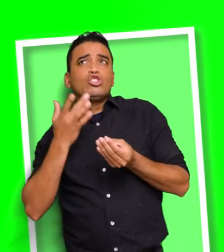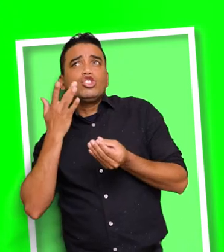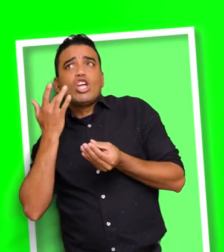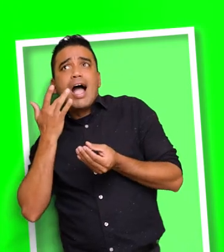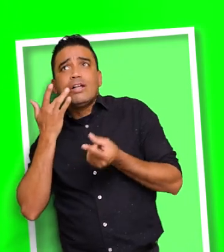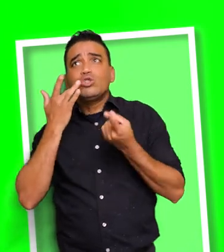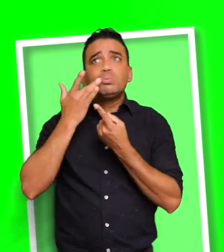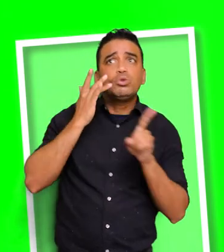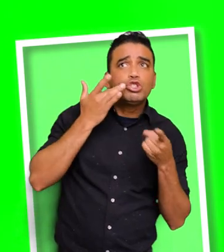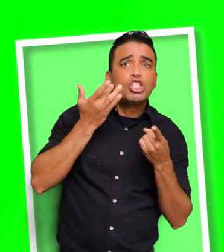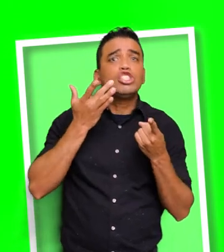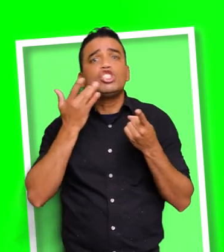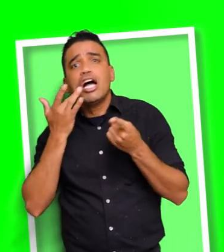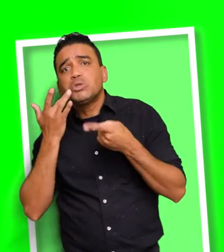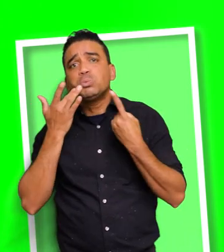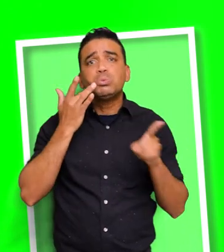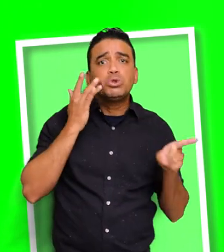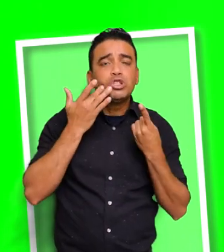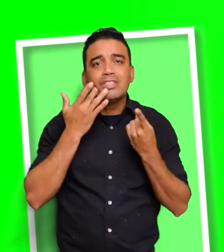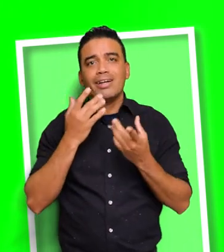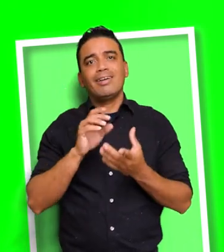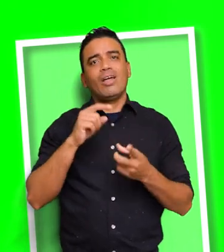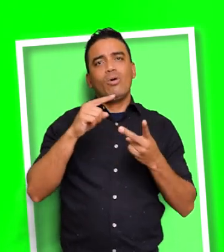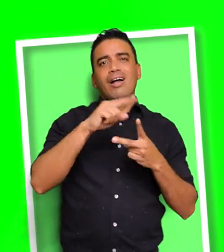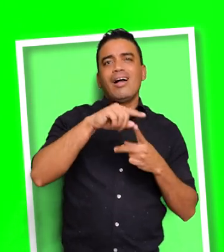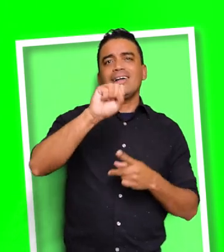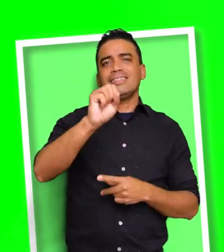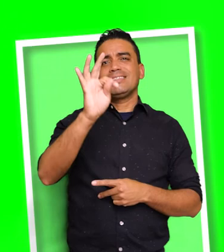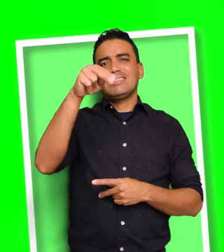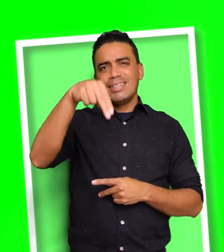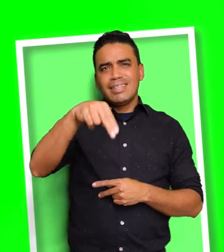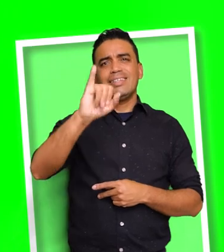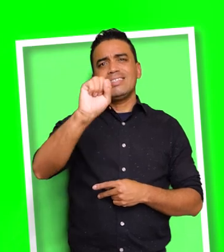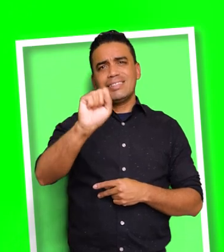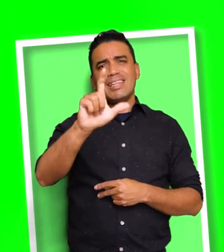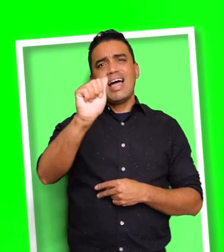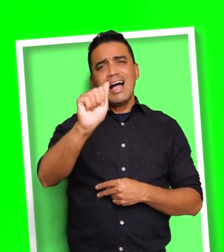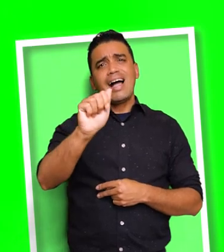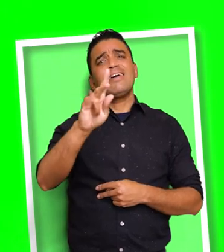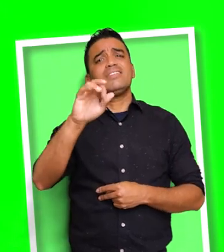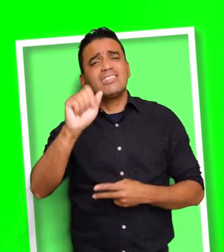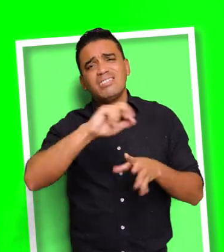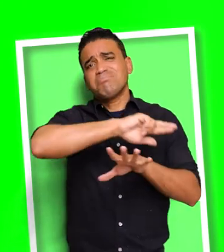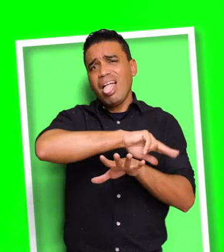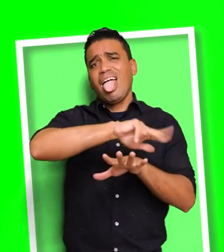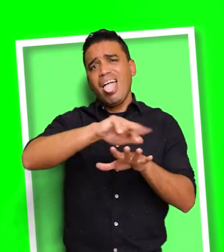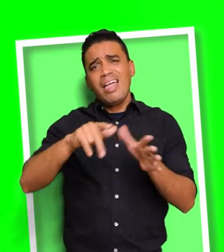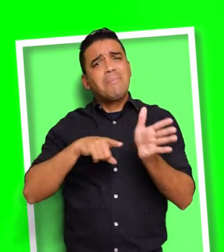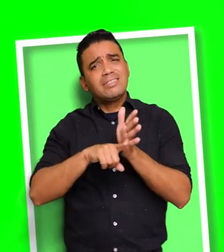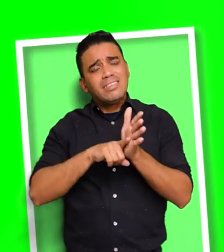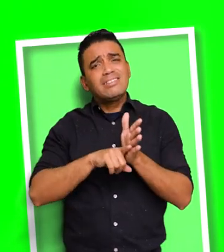no teatro. Então a gente pode ter o exemplo aí do Stanislavski, do Meyerhold, do Eugênio Barba, do próprio